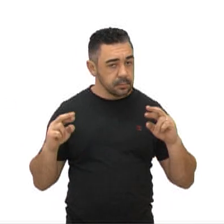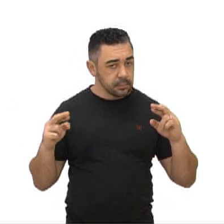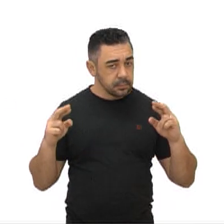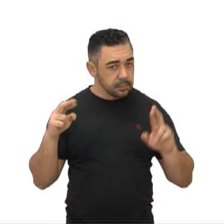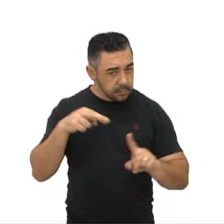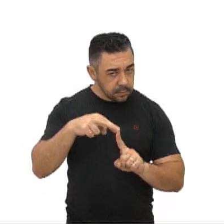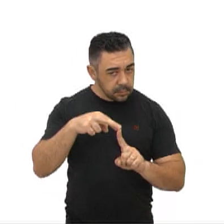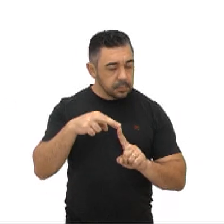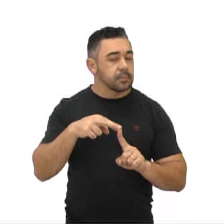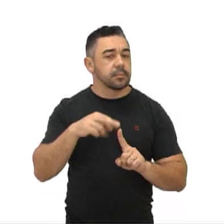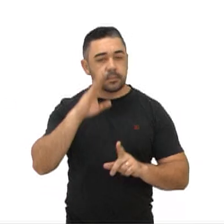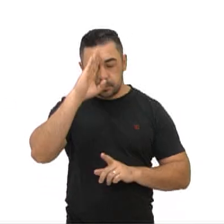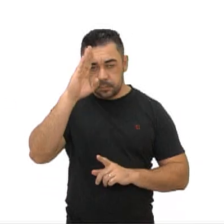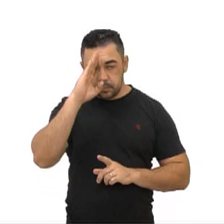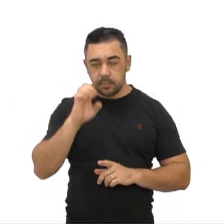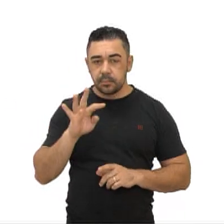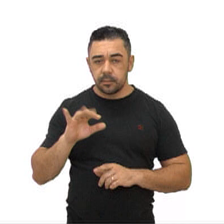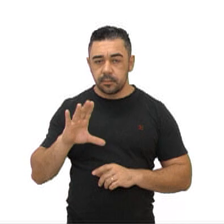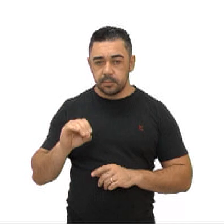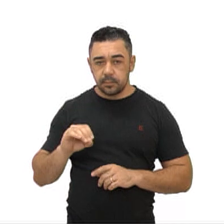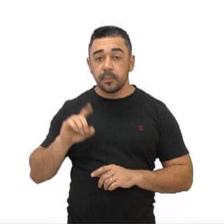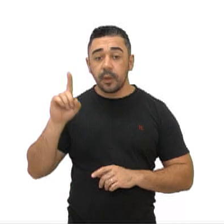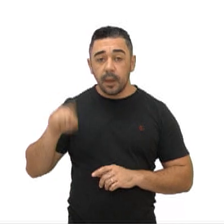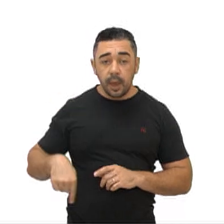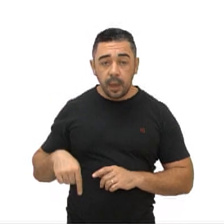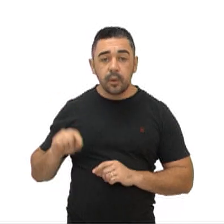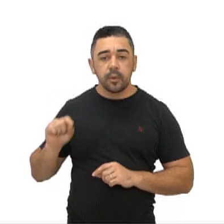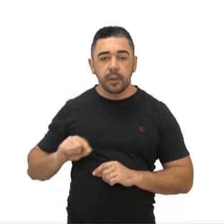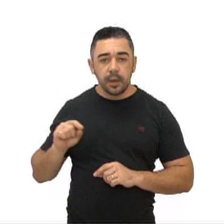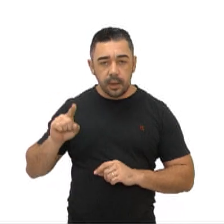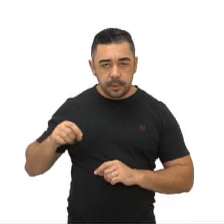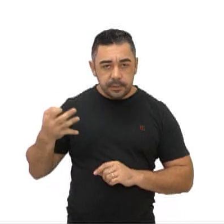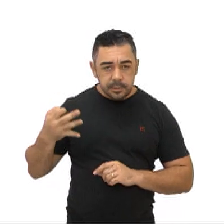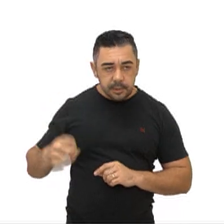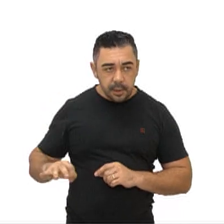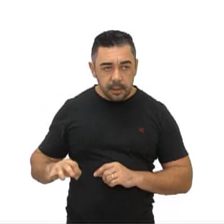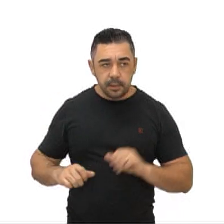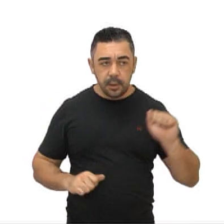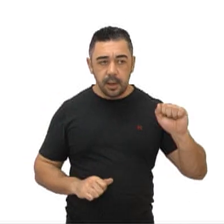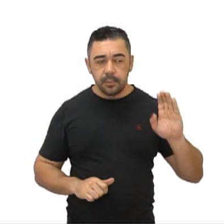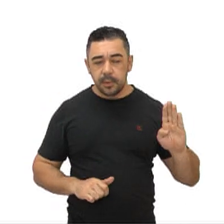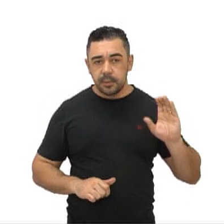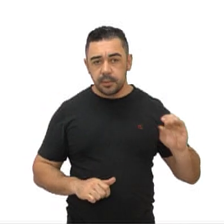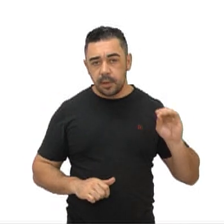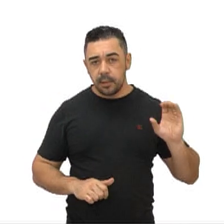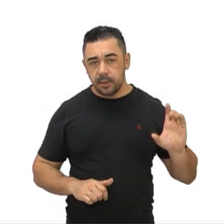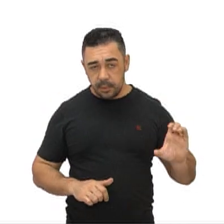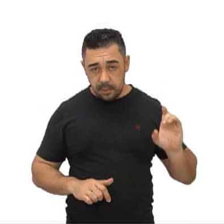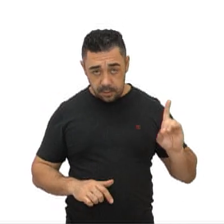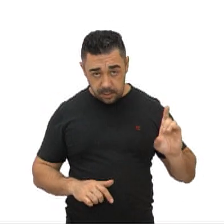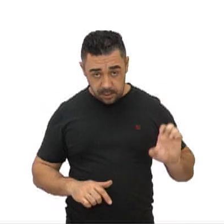Podemos afirmar que apenas qual delas ali estão corretas. Agora é com vocês.